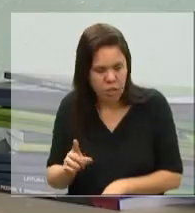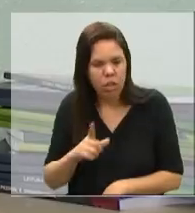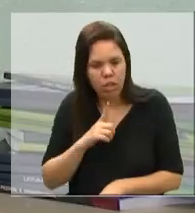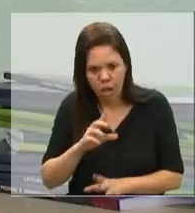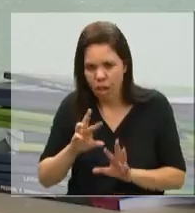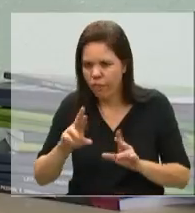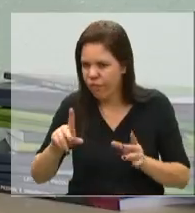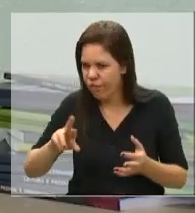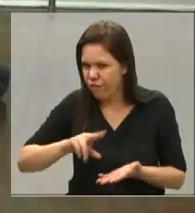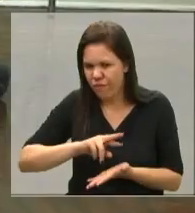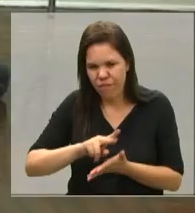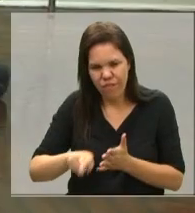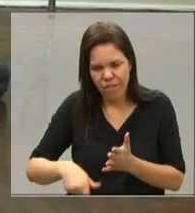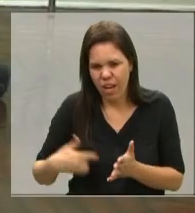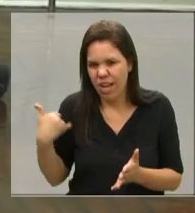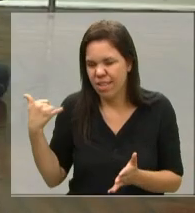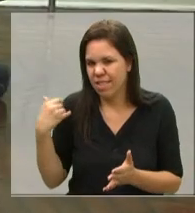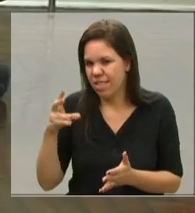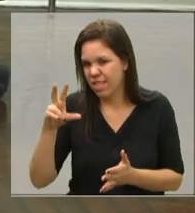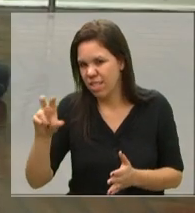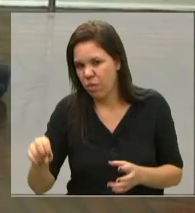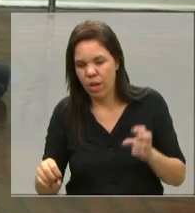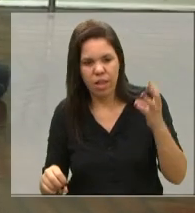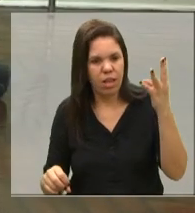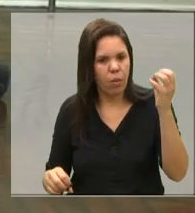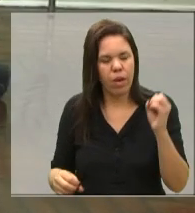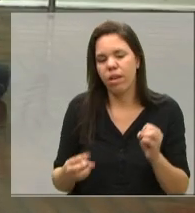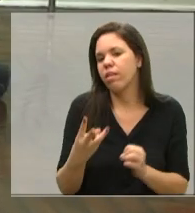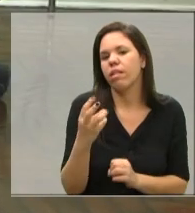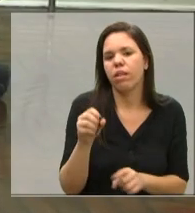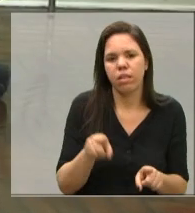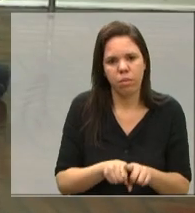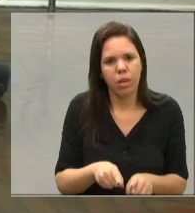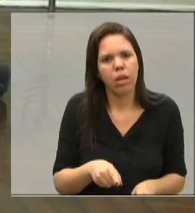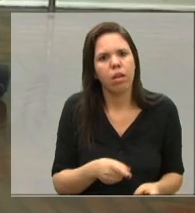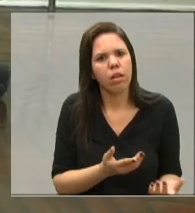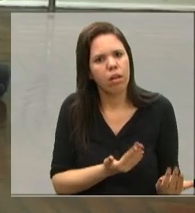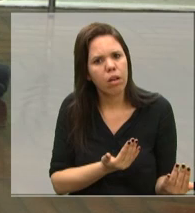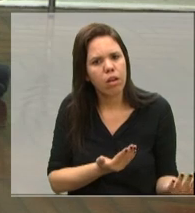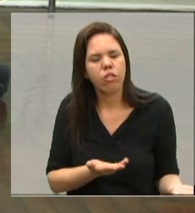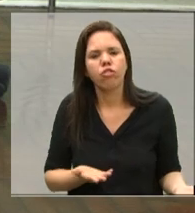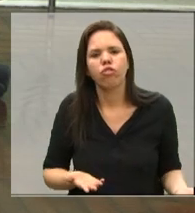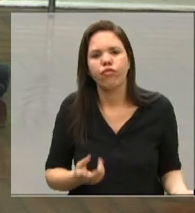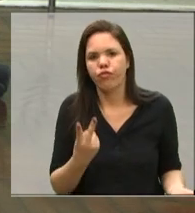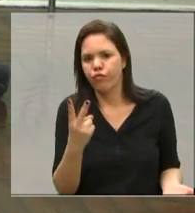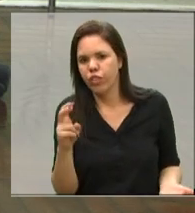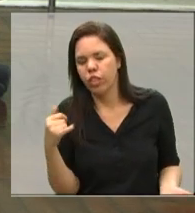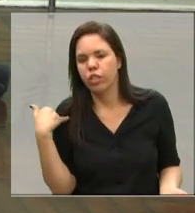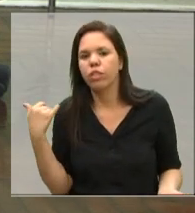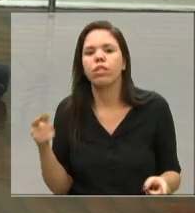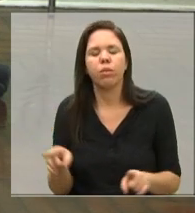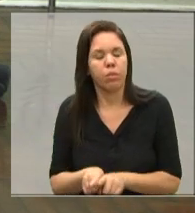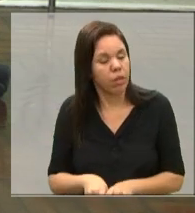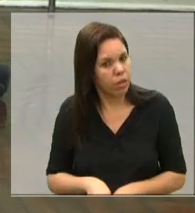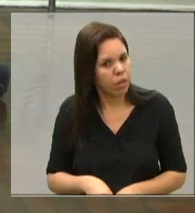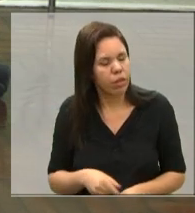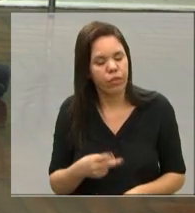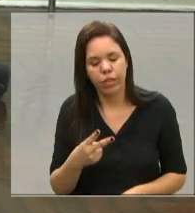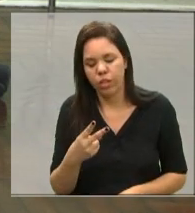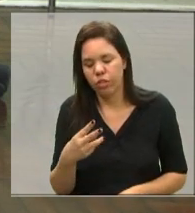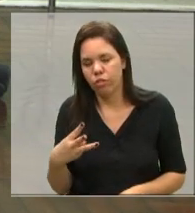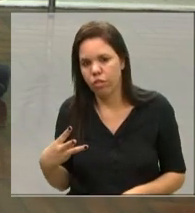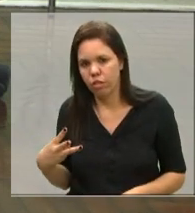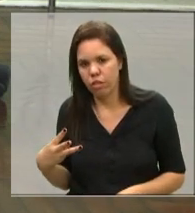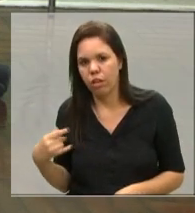Tem pessoas com 50, com 40, com 30, mas tem meninos de 25 anos, 24, 23 anos.